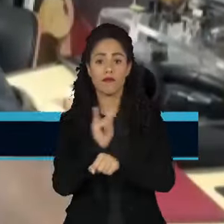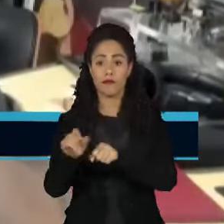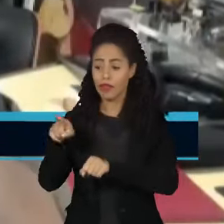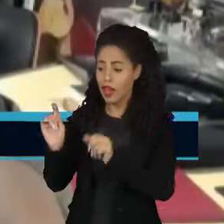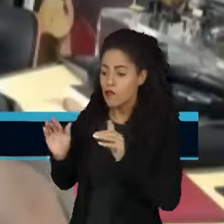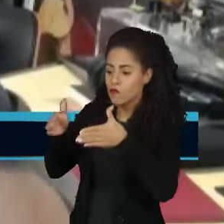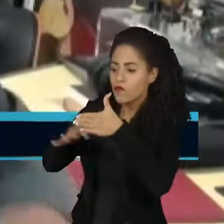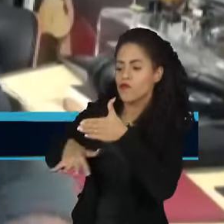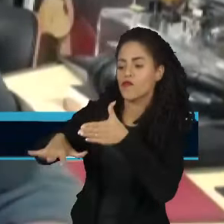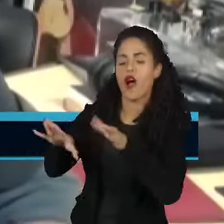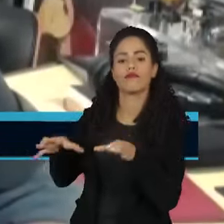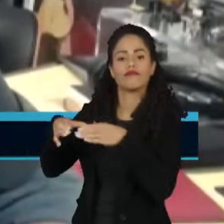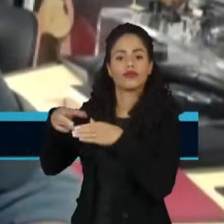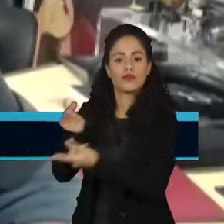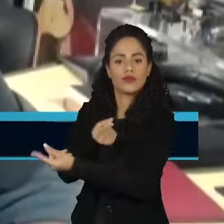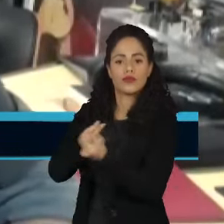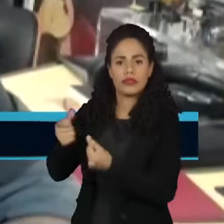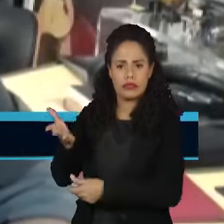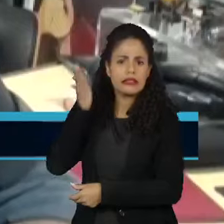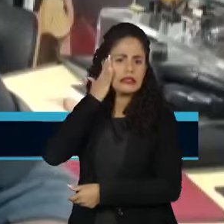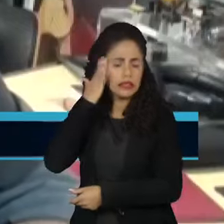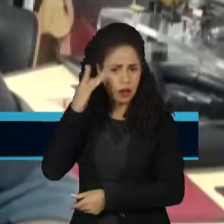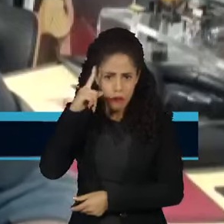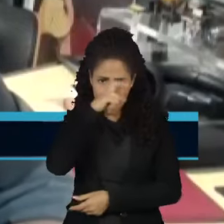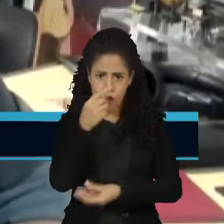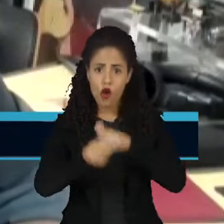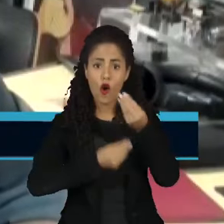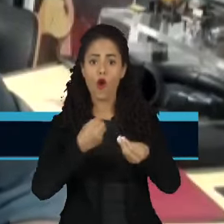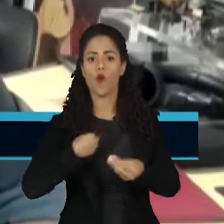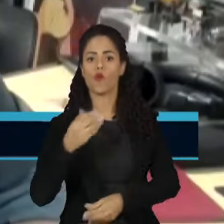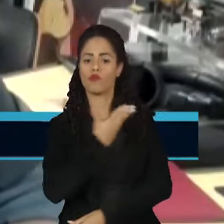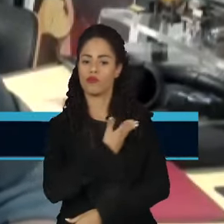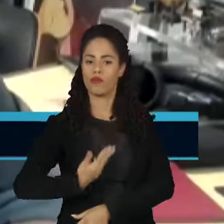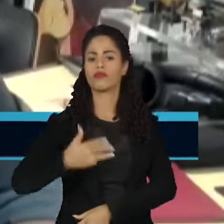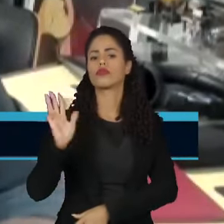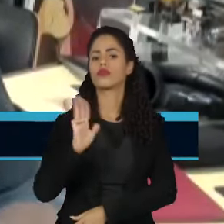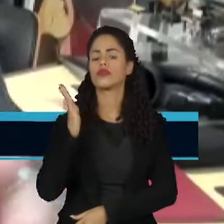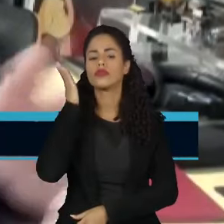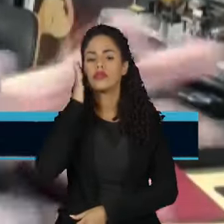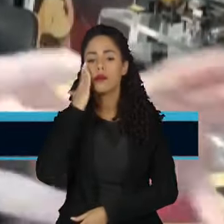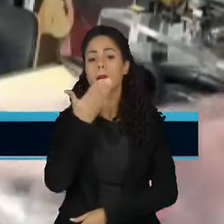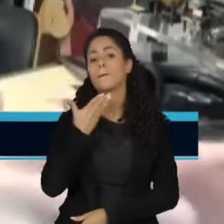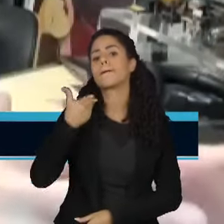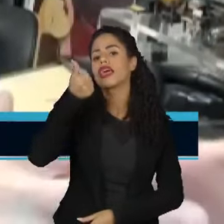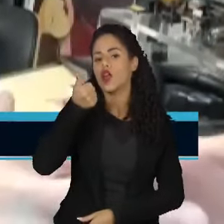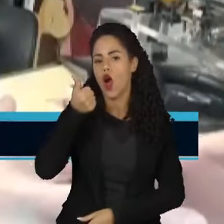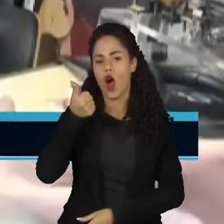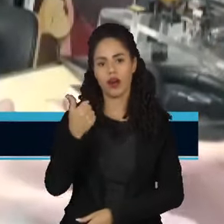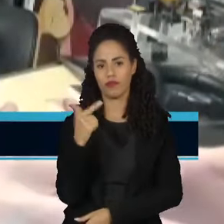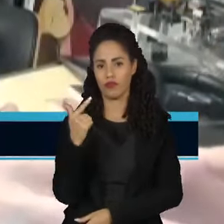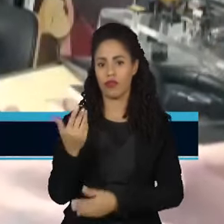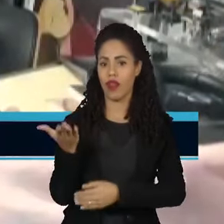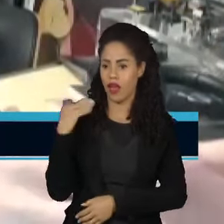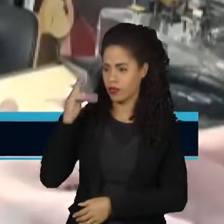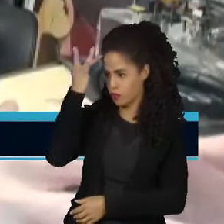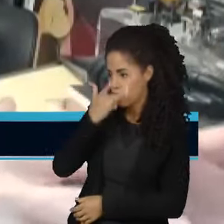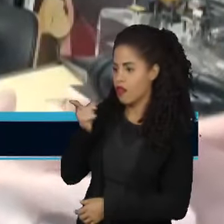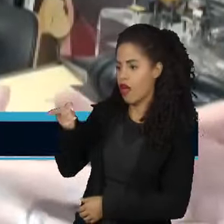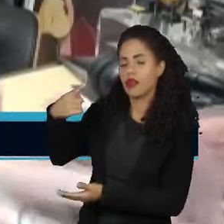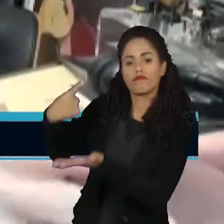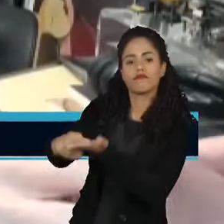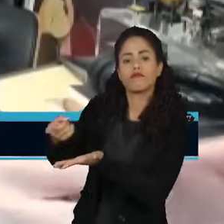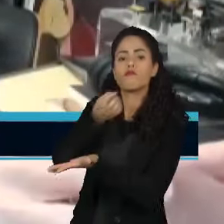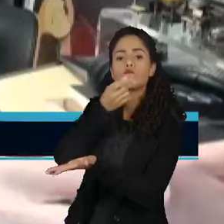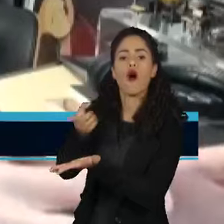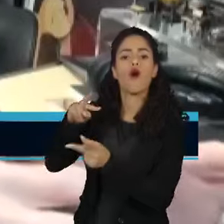sabe que dificilmente o governo Lula vai ter algo melhor do que o ministro Haddad, pelo menos